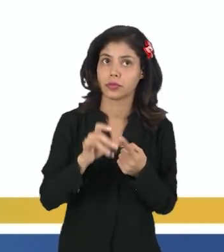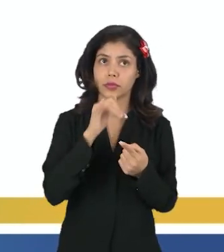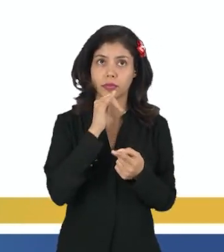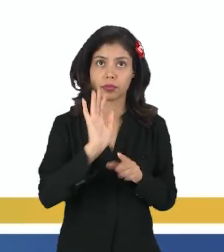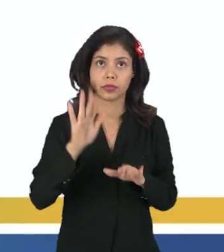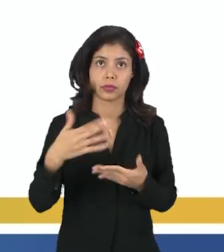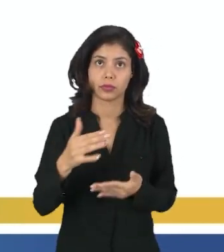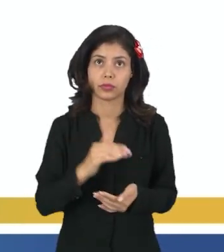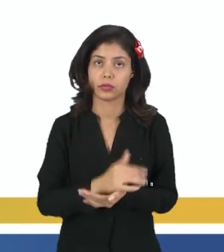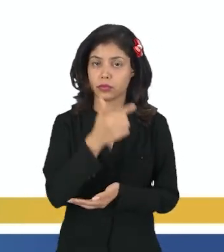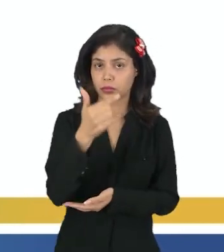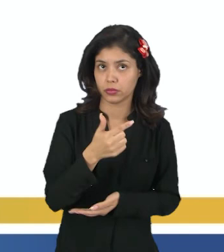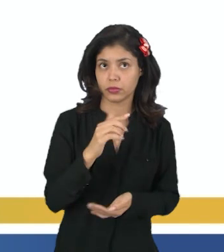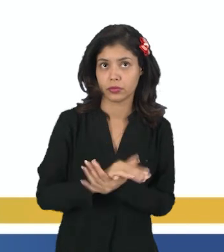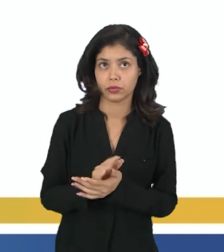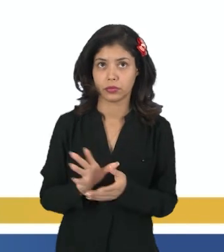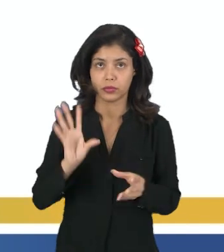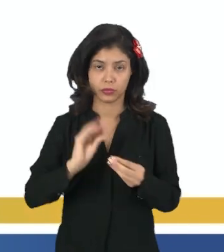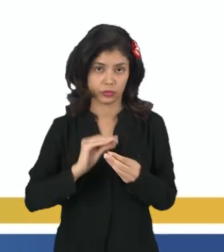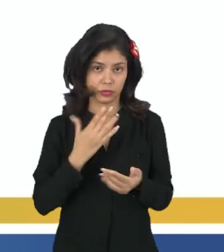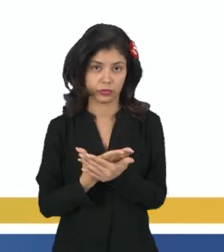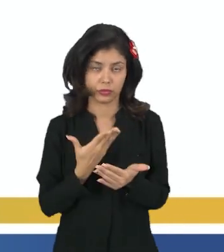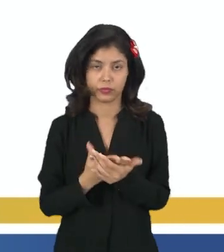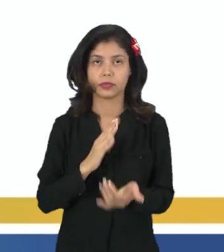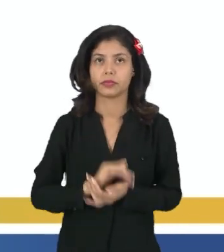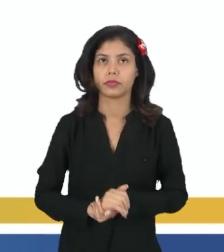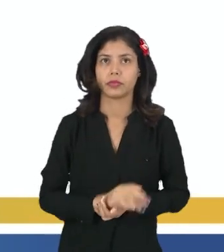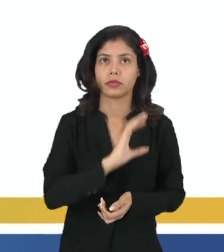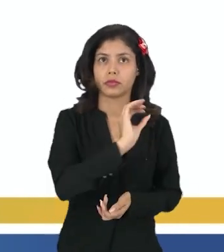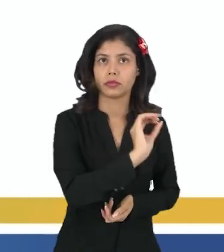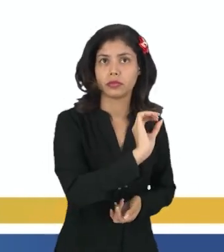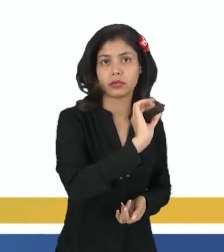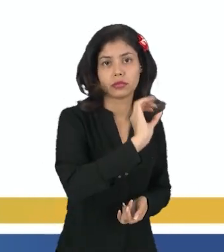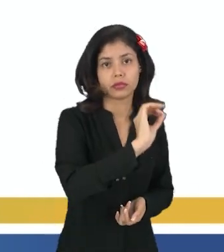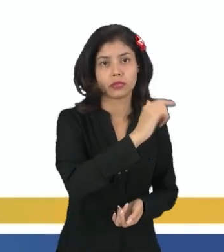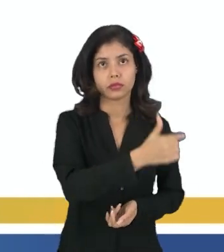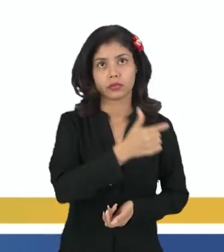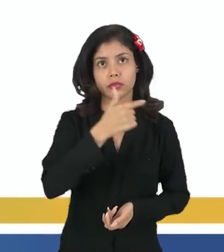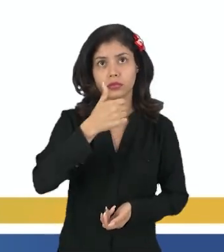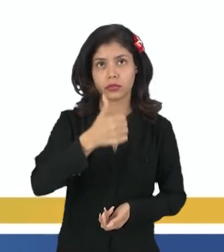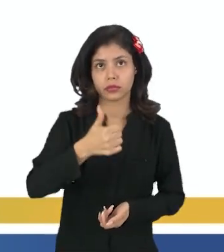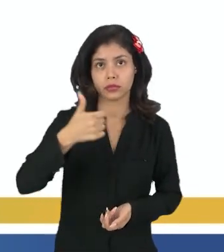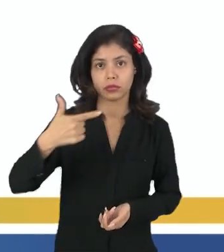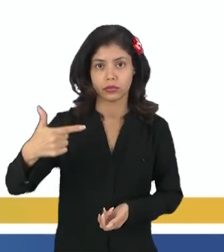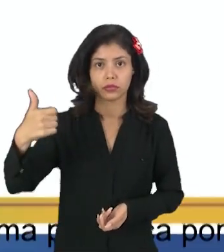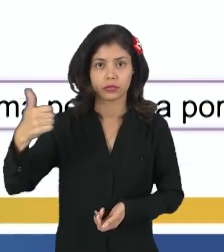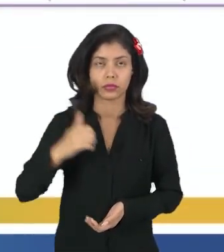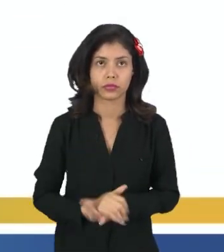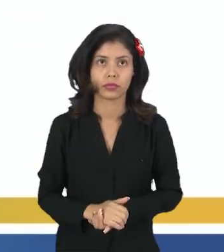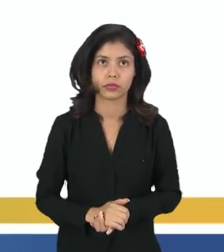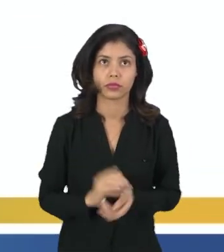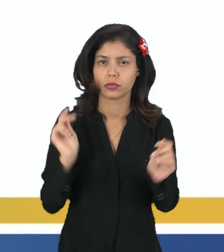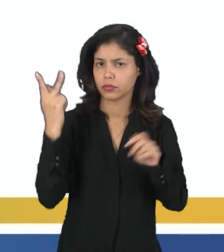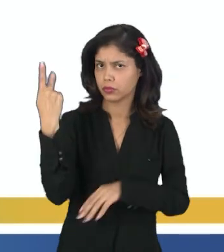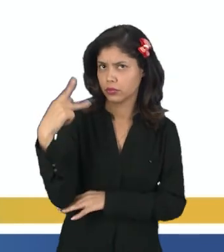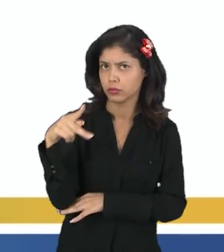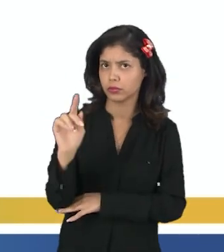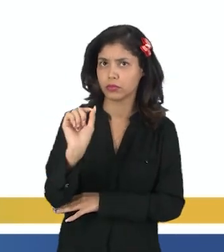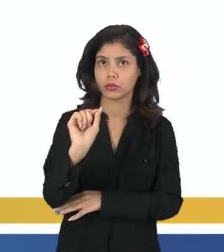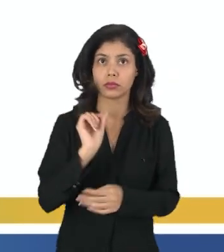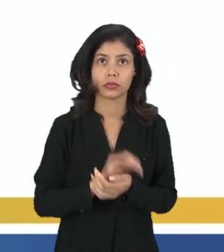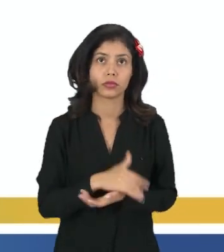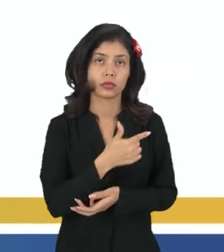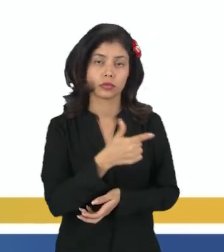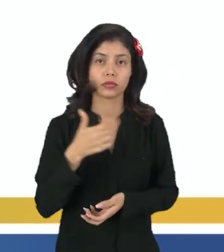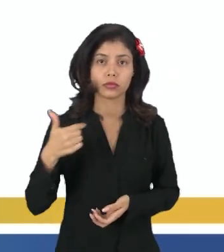vamos fazer aquele segundo para fechar aqui nos ao né Nós temos fazer a geratriz de 0,21 o período ali gente